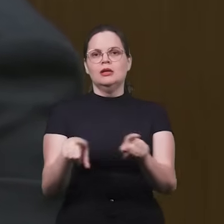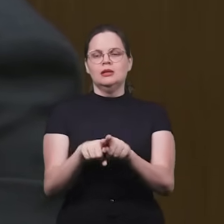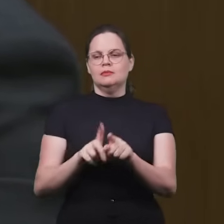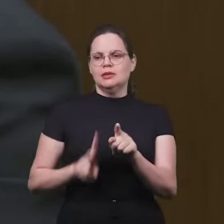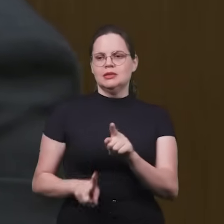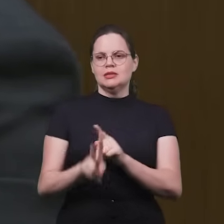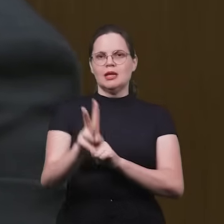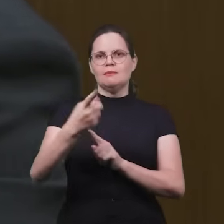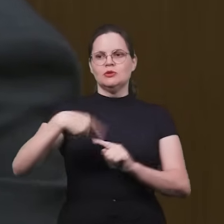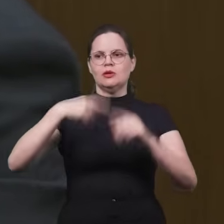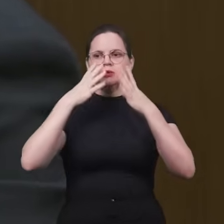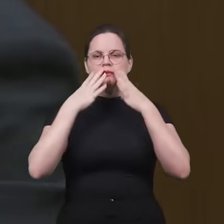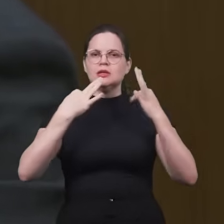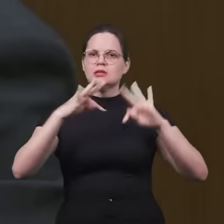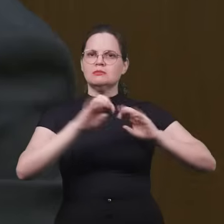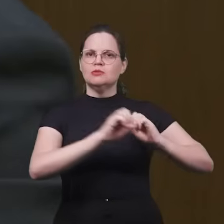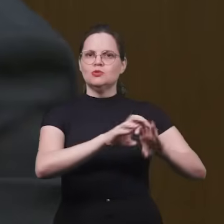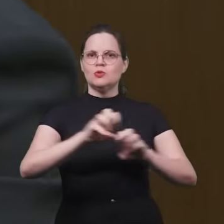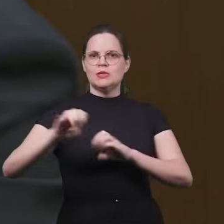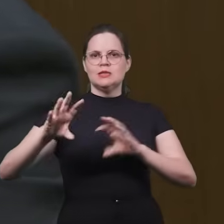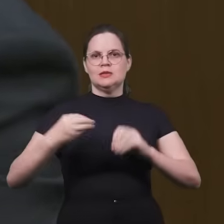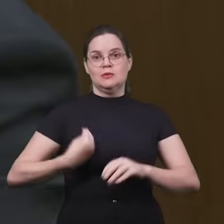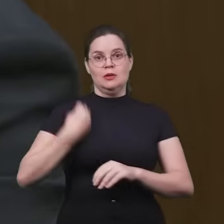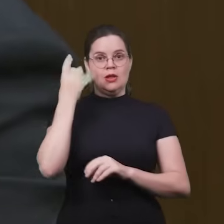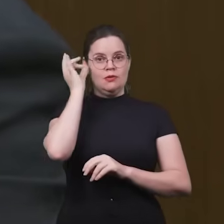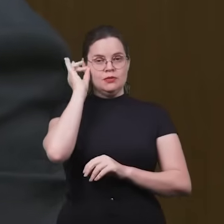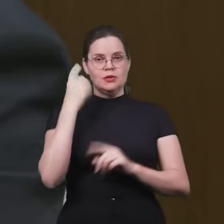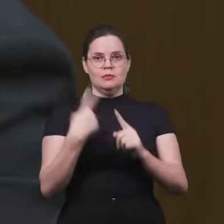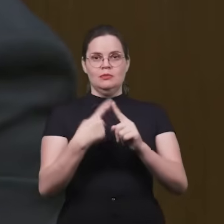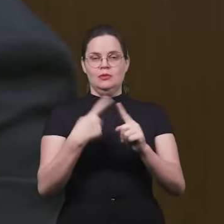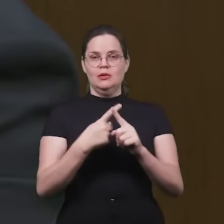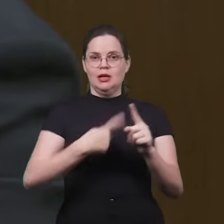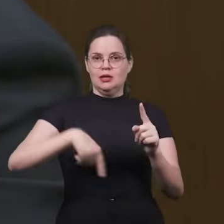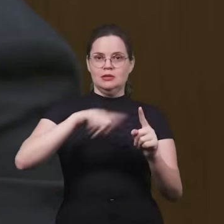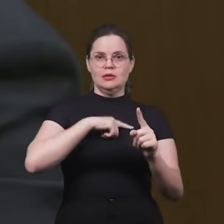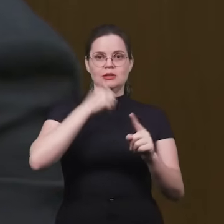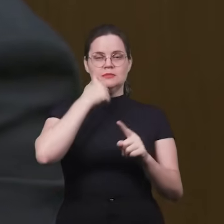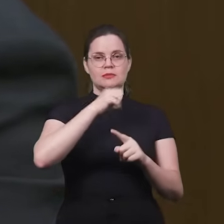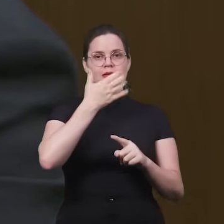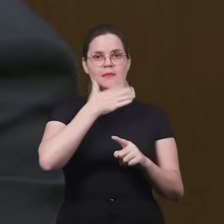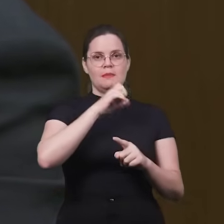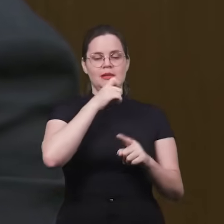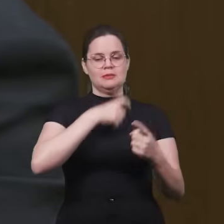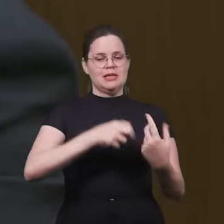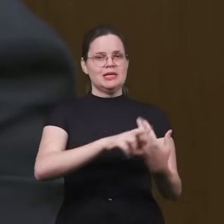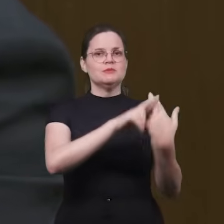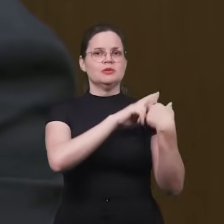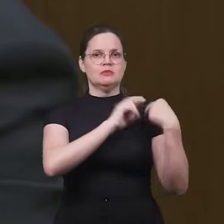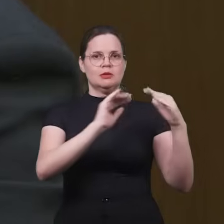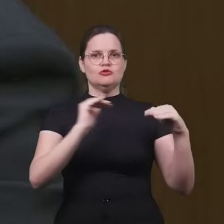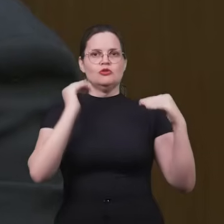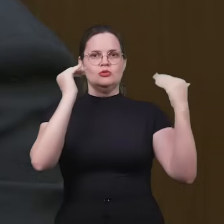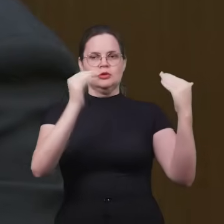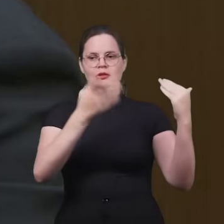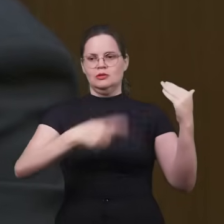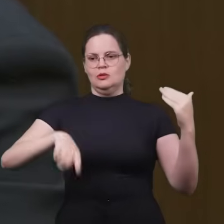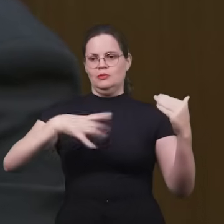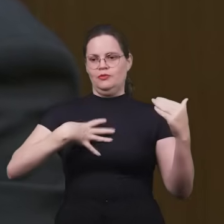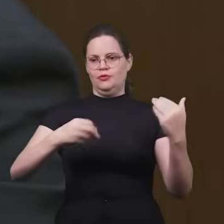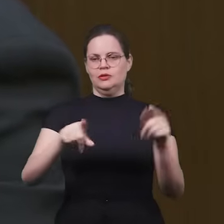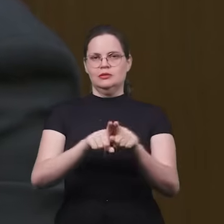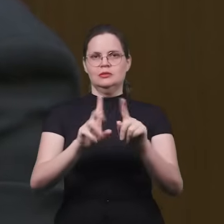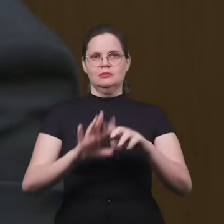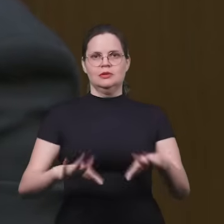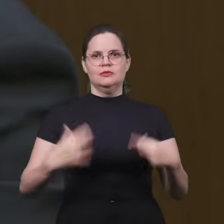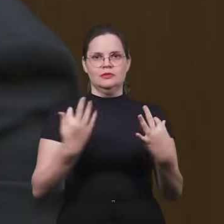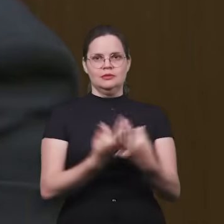um legado espiritual. Tudo isso traz autoridade para os pais sobre os filhos e também sobre a família,